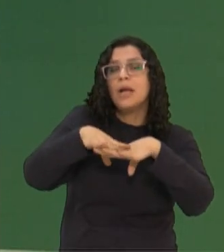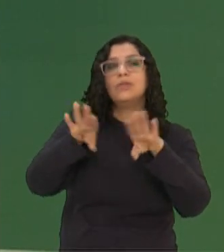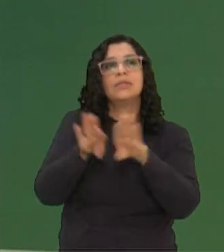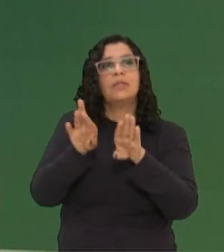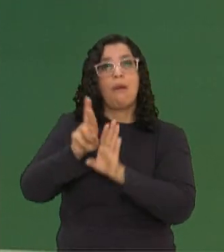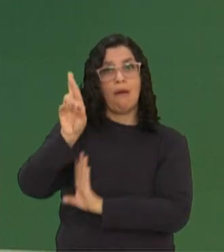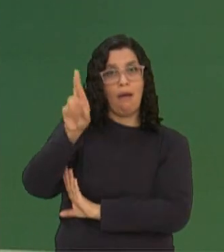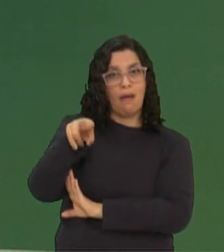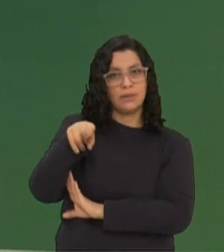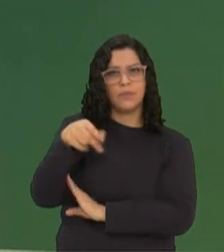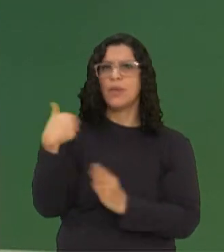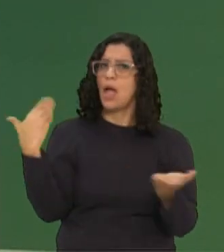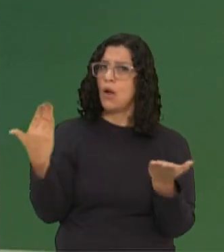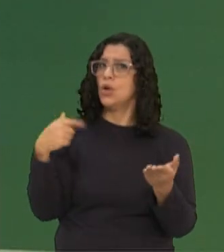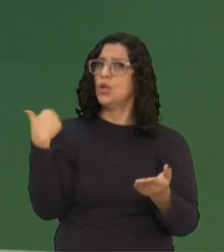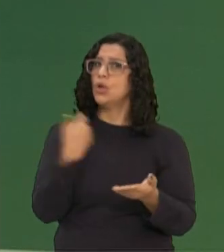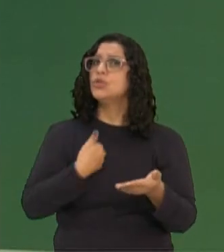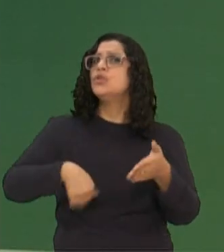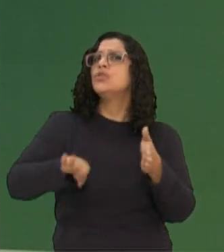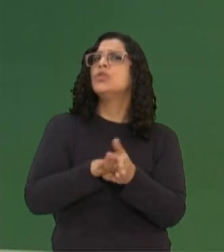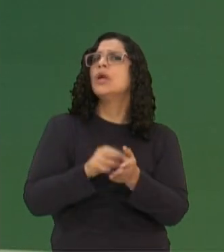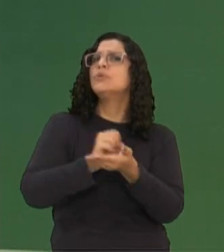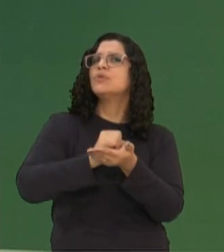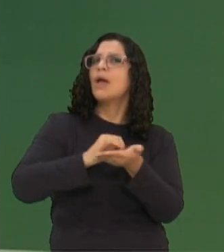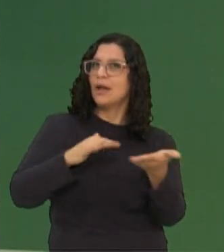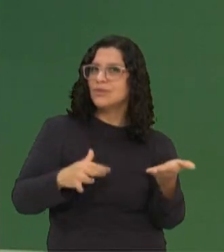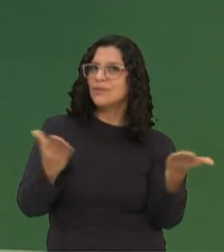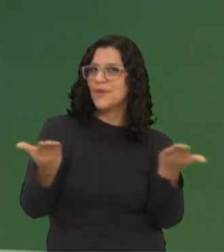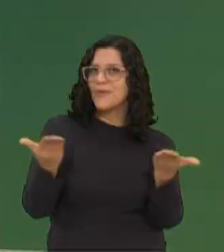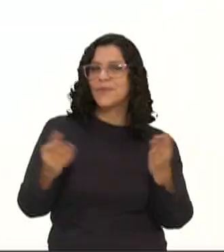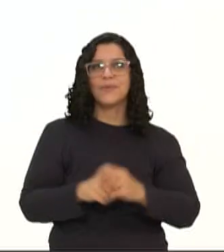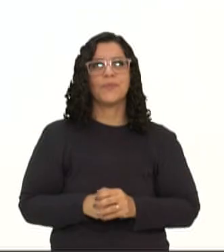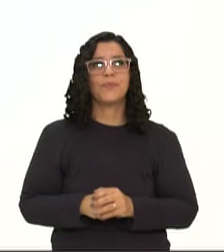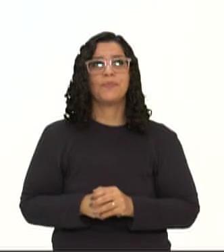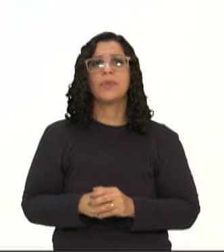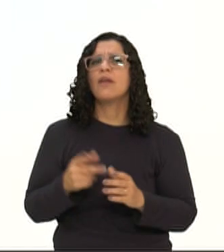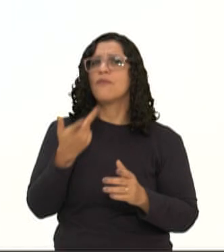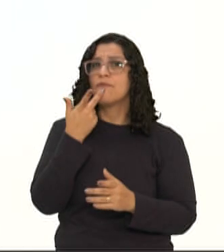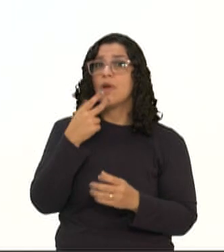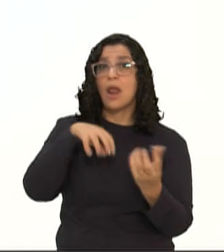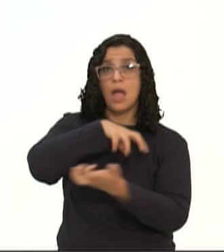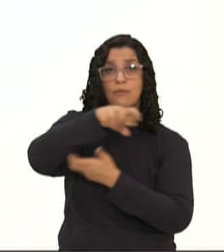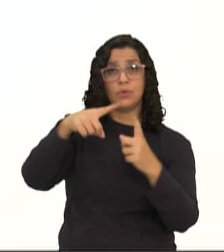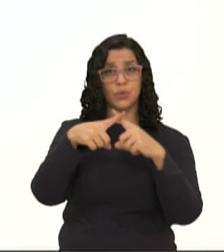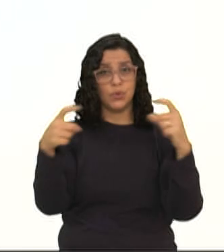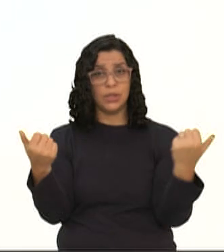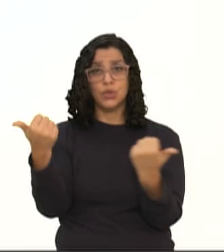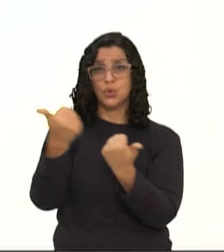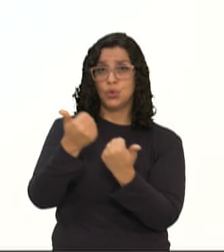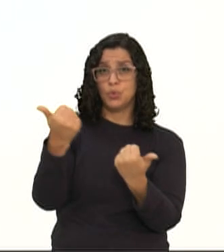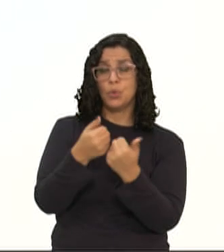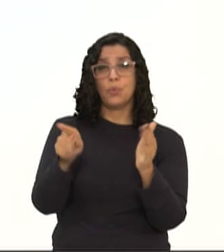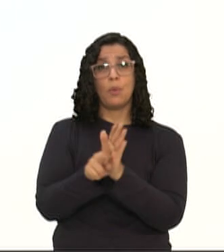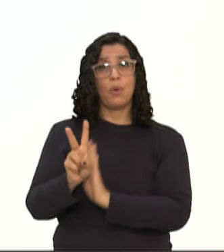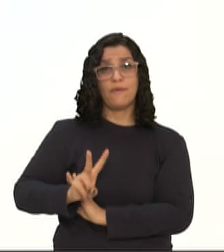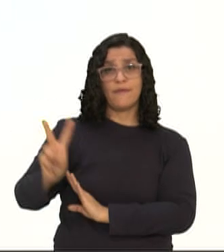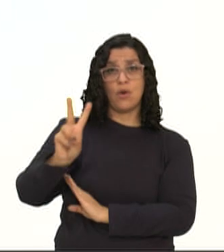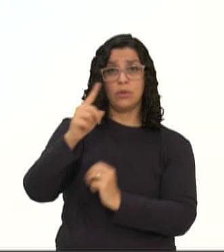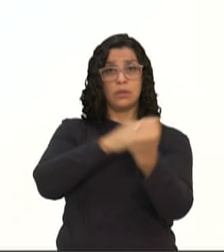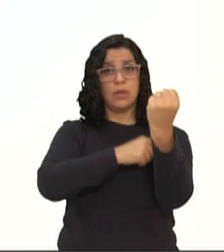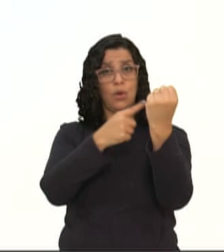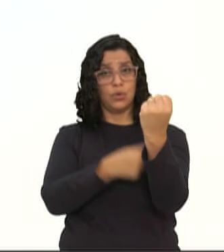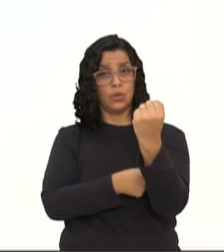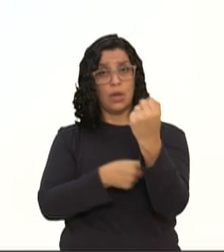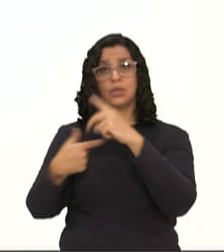razão. O que nos leva aí a uma das nossas atividades. A revolução científica foi a substituição do valor da autoridade e